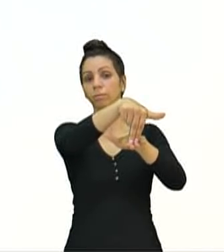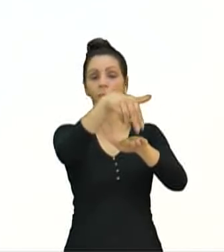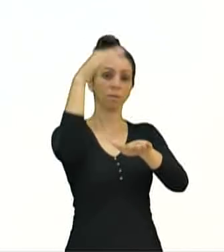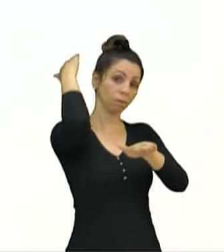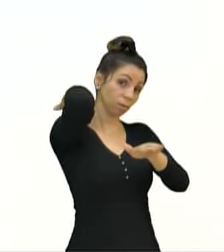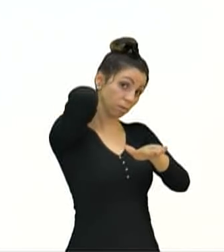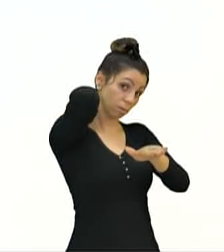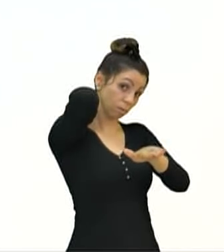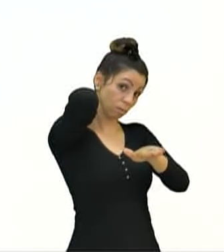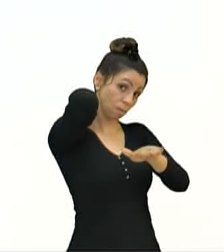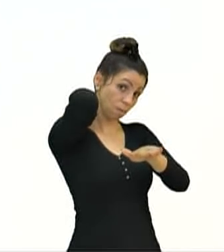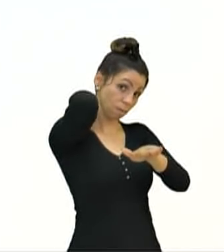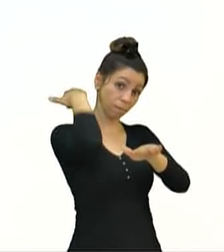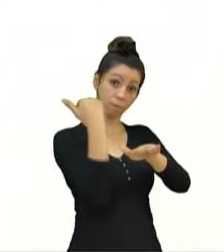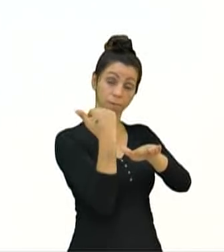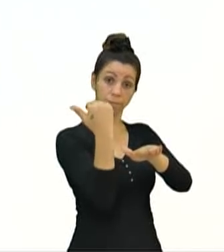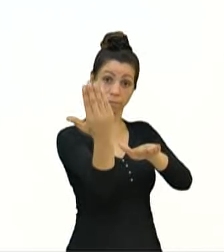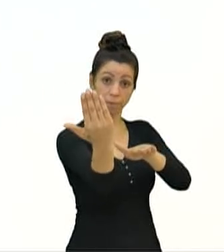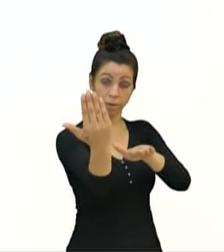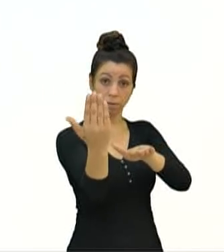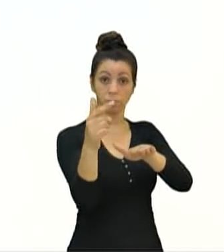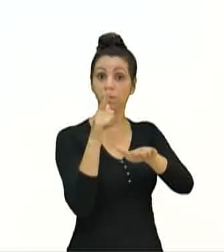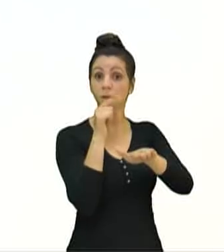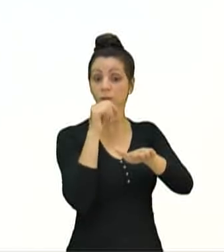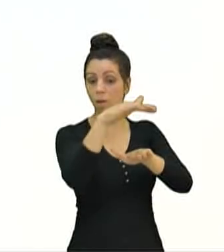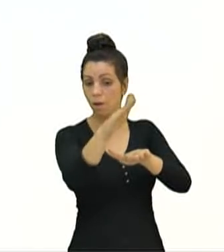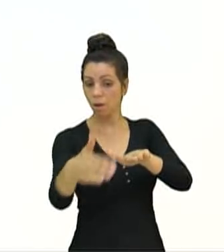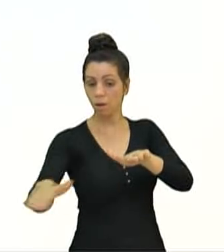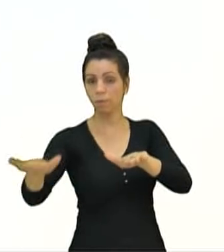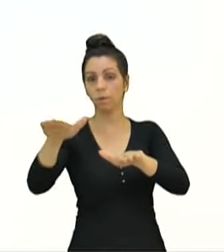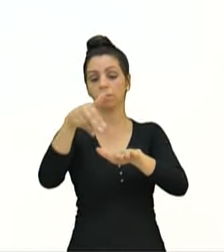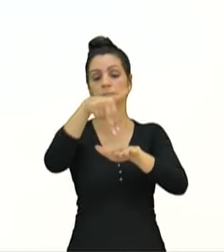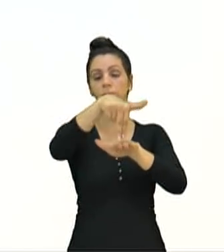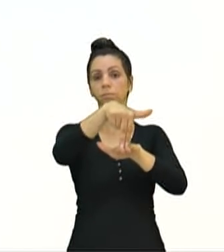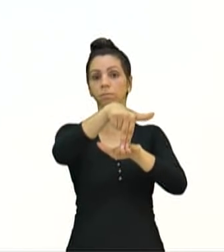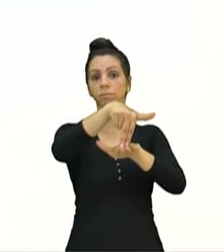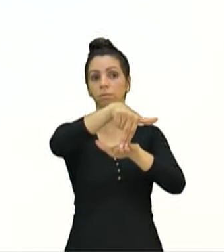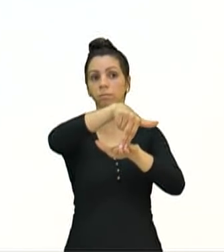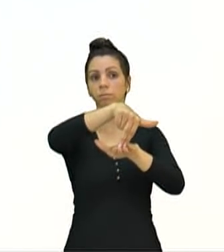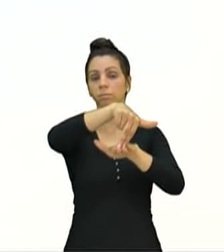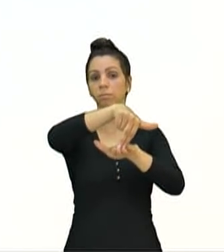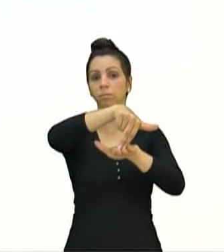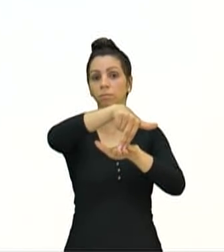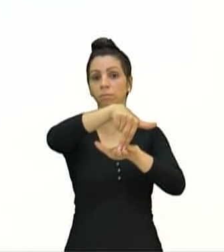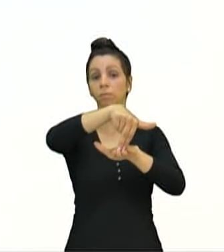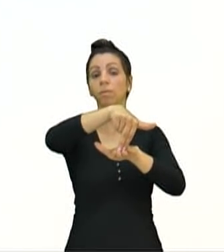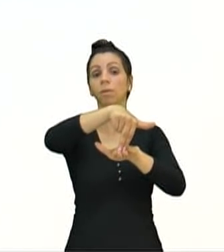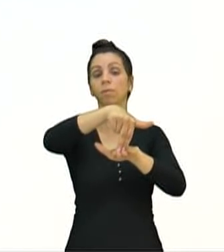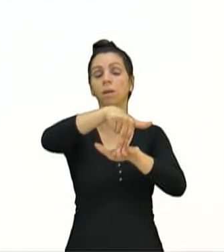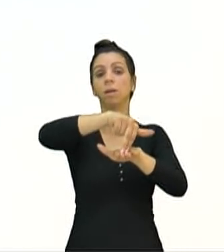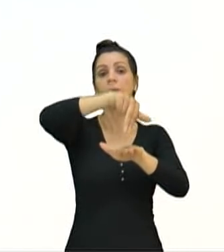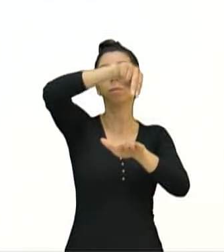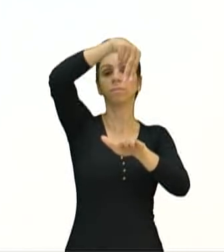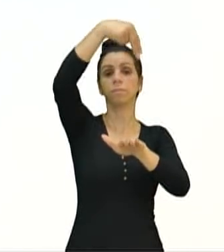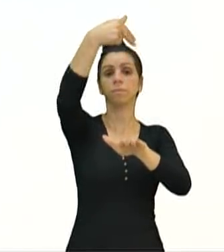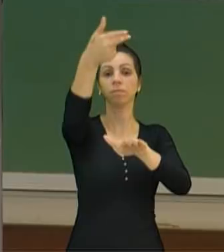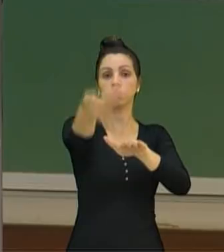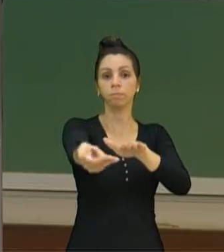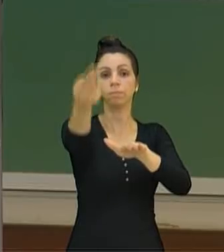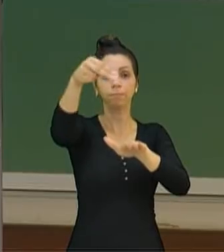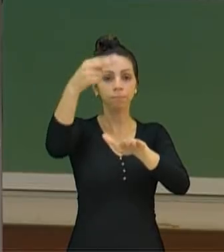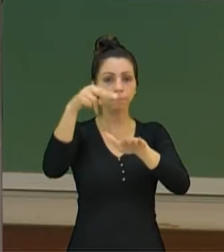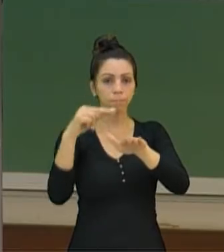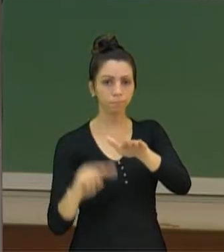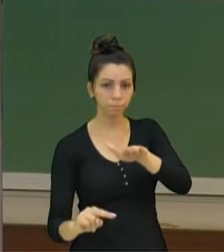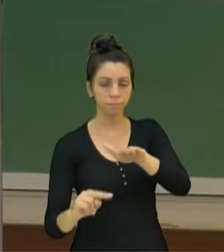costas voltadas para a água e a direção da rotação é para trás. É como se aqui eu